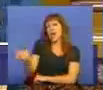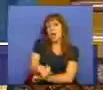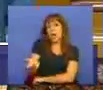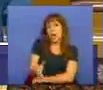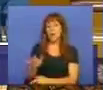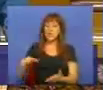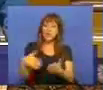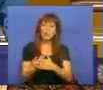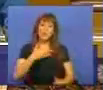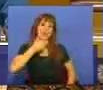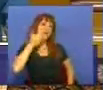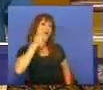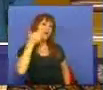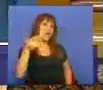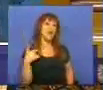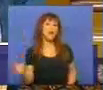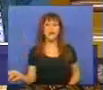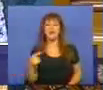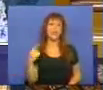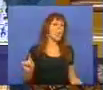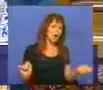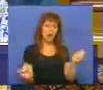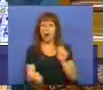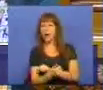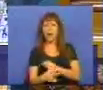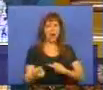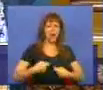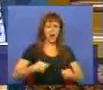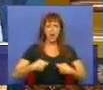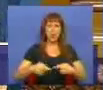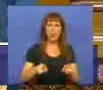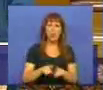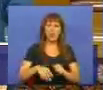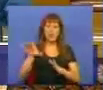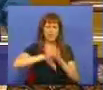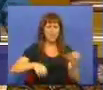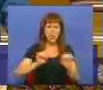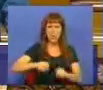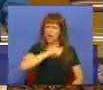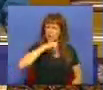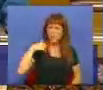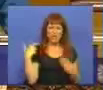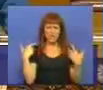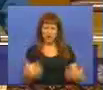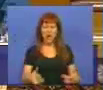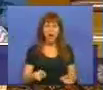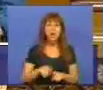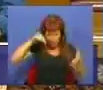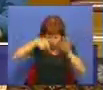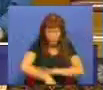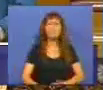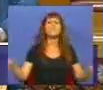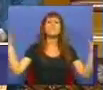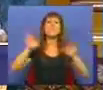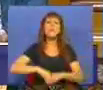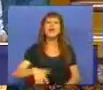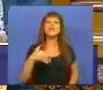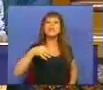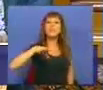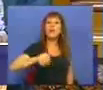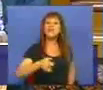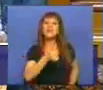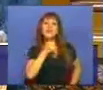frágeis perante os abusos e que não inverte o curso da precarização que sofremos na pele, antes o aprofunda. O